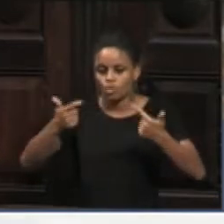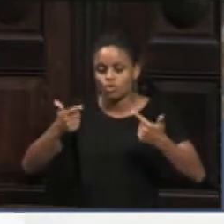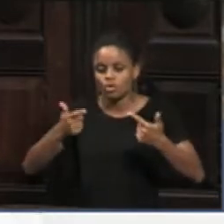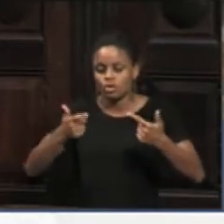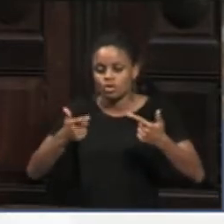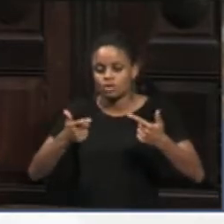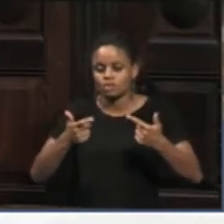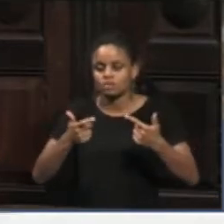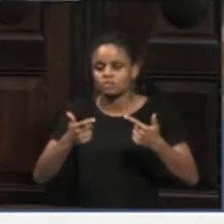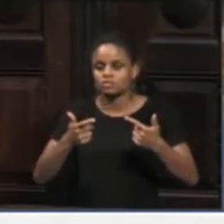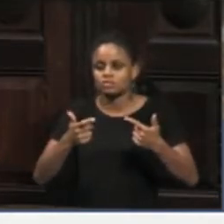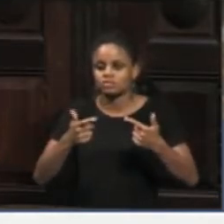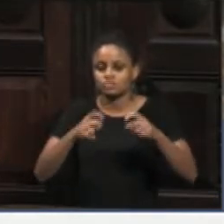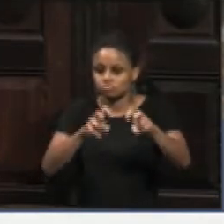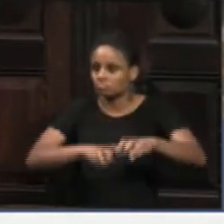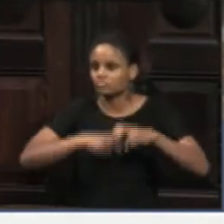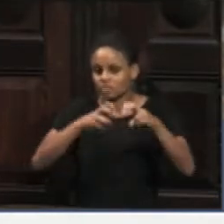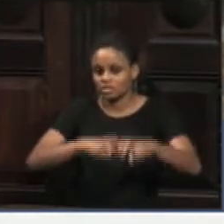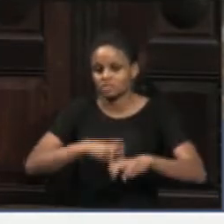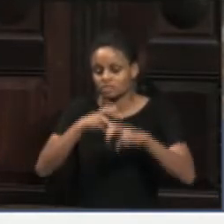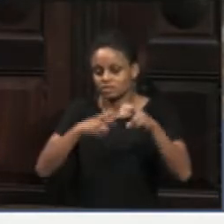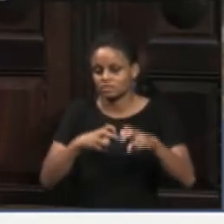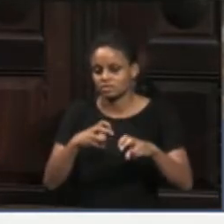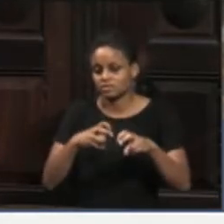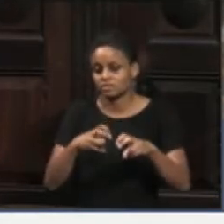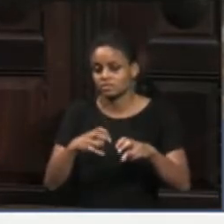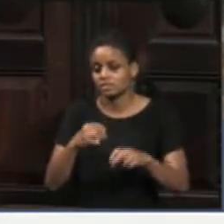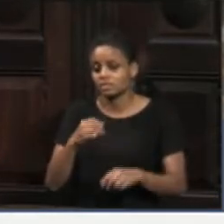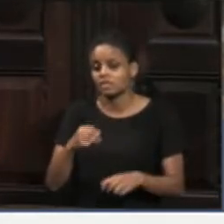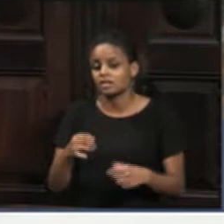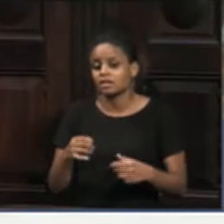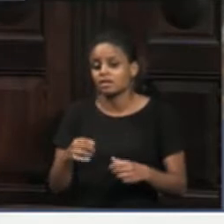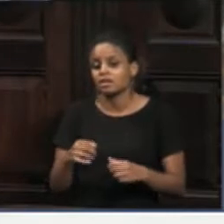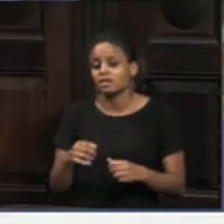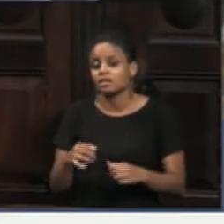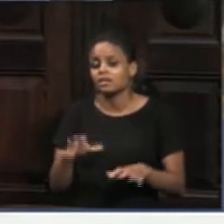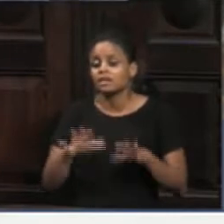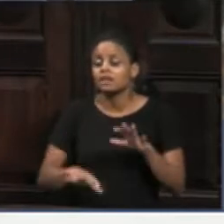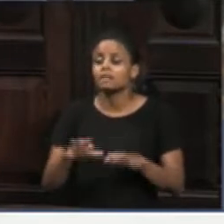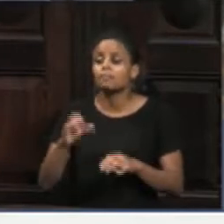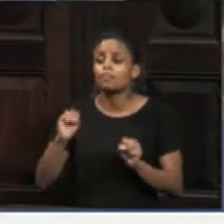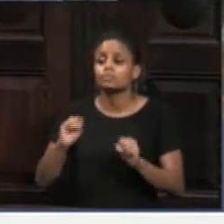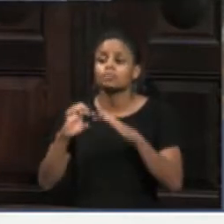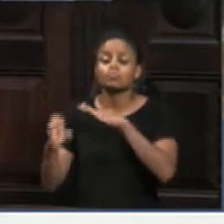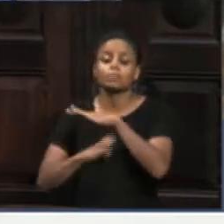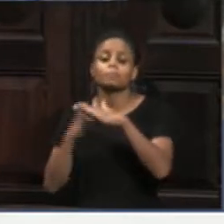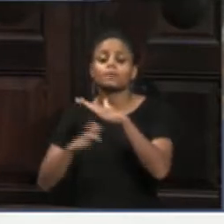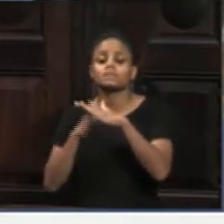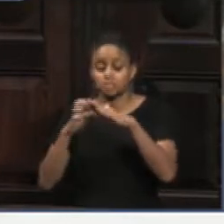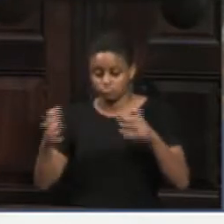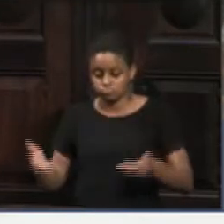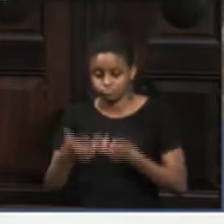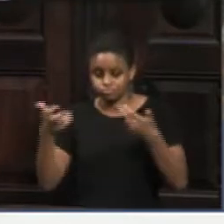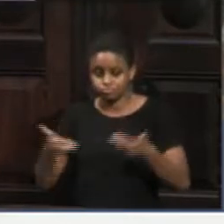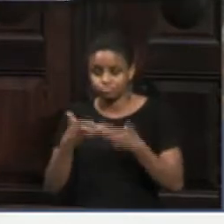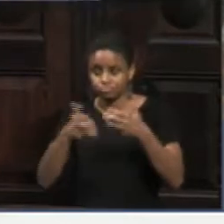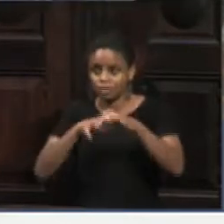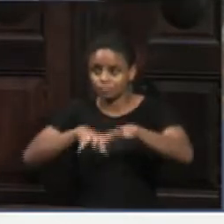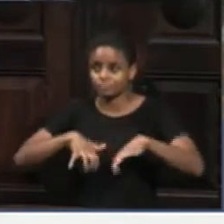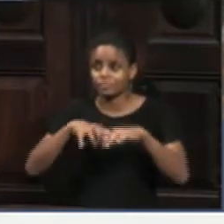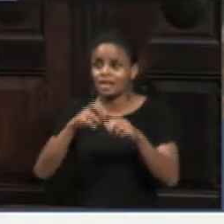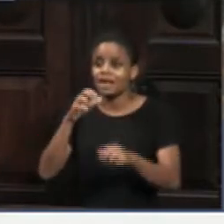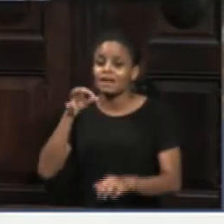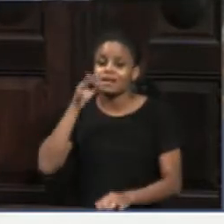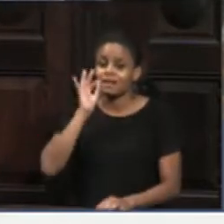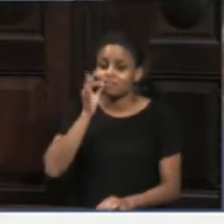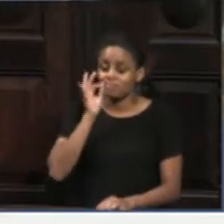diversos tombos. Você pode ter uma produtora e moedora de café numa cidade que vai recebendo café